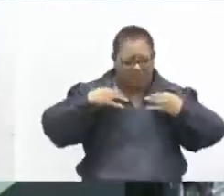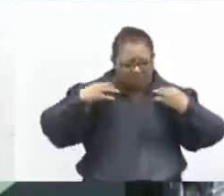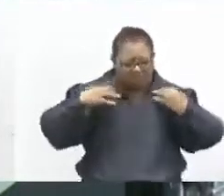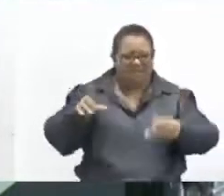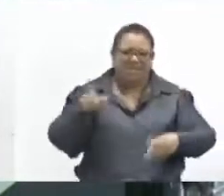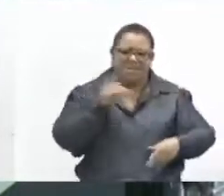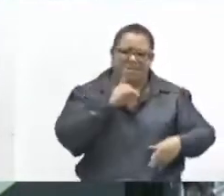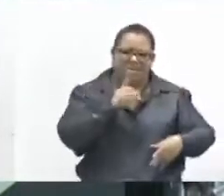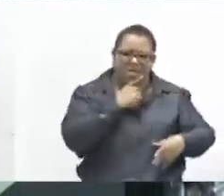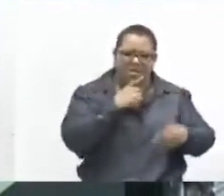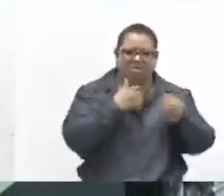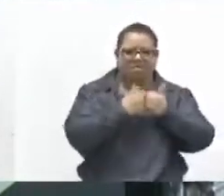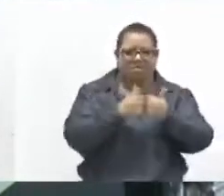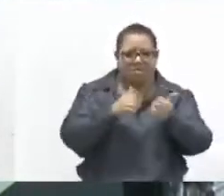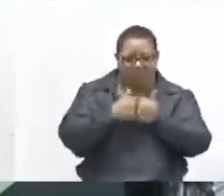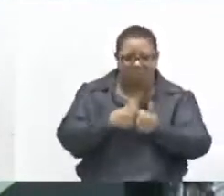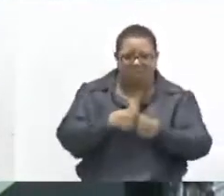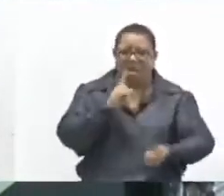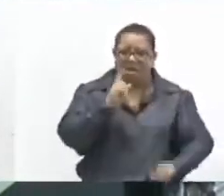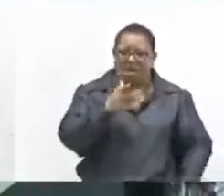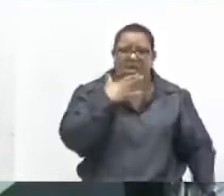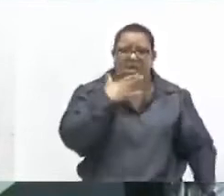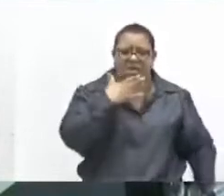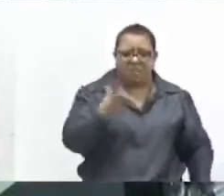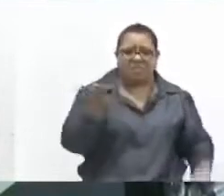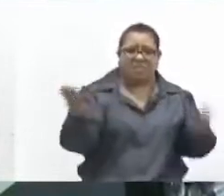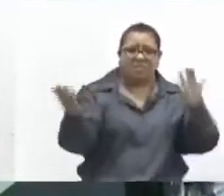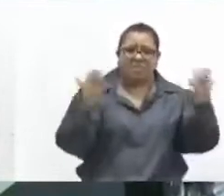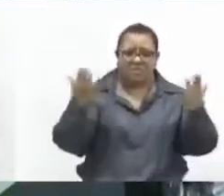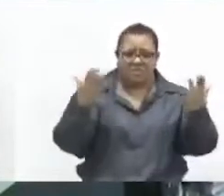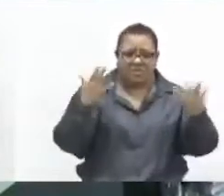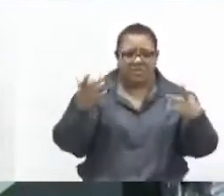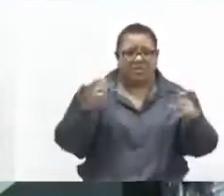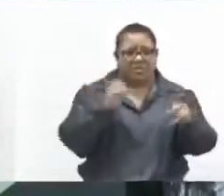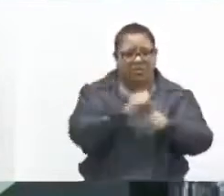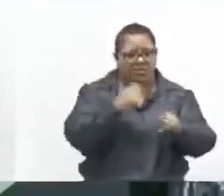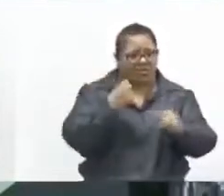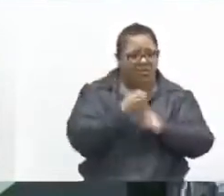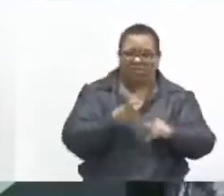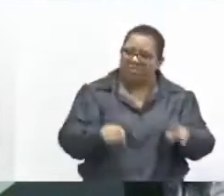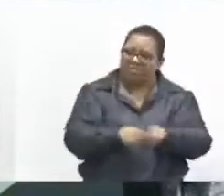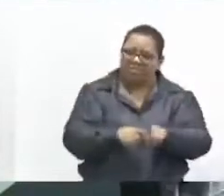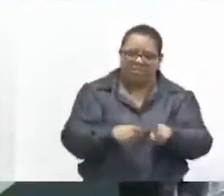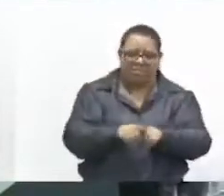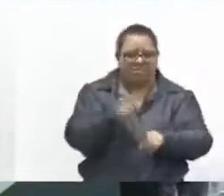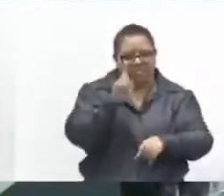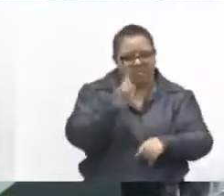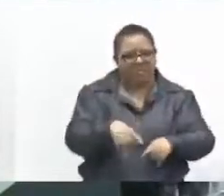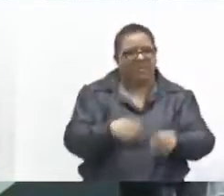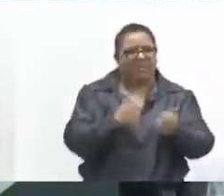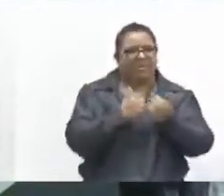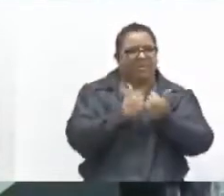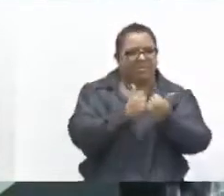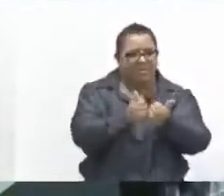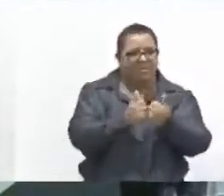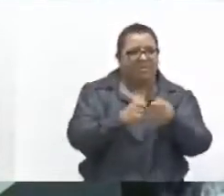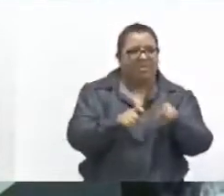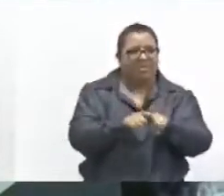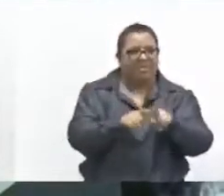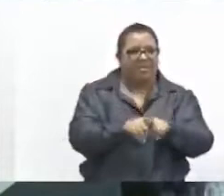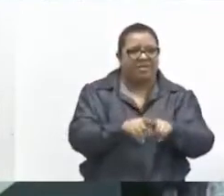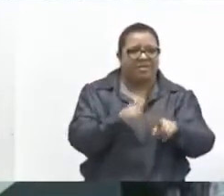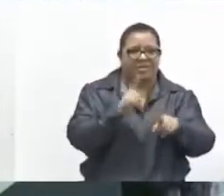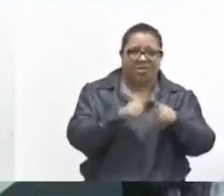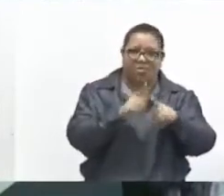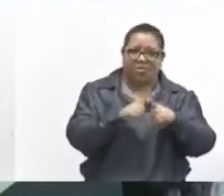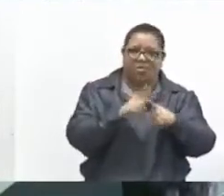transporte escolar. O atendimento psicológico, assistente social, também é assistência estudantil na rede básica de educação, porque